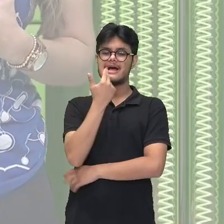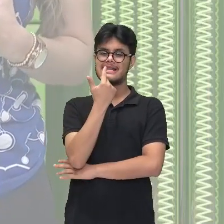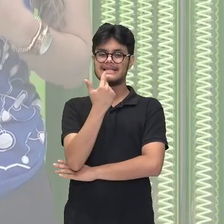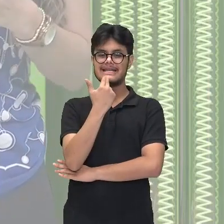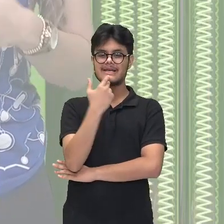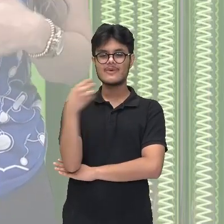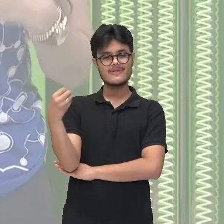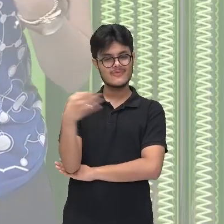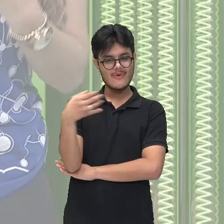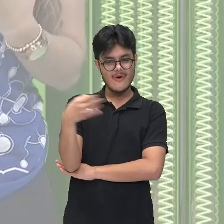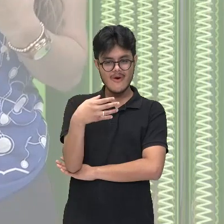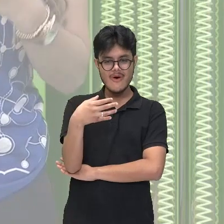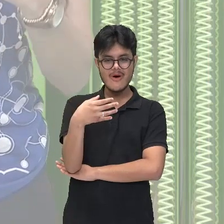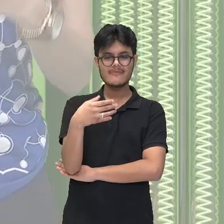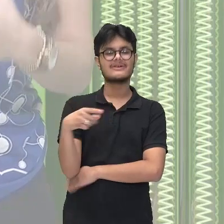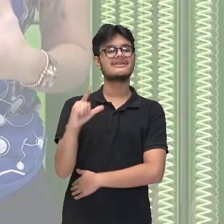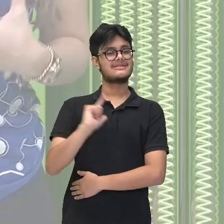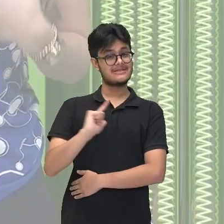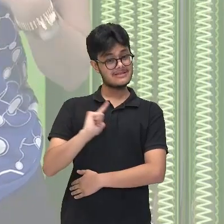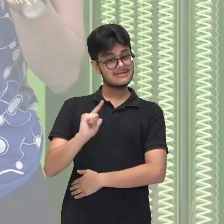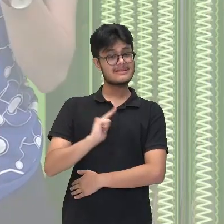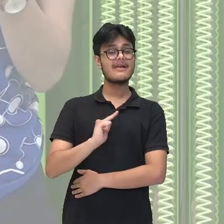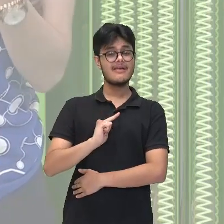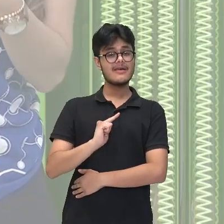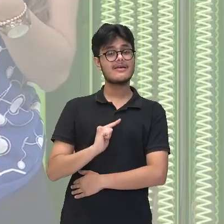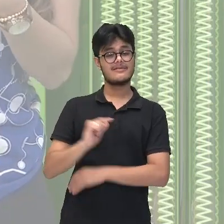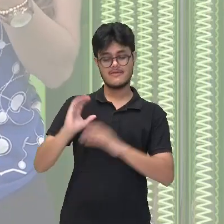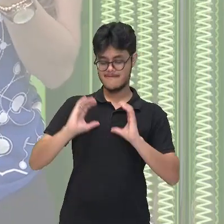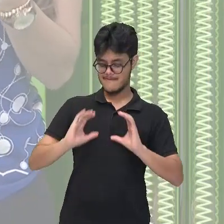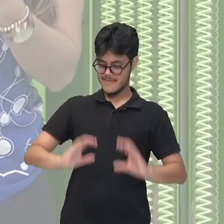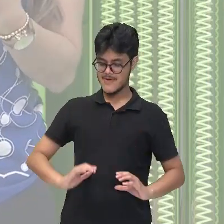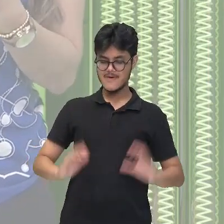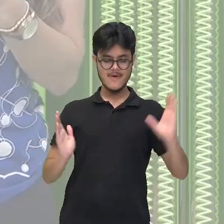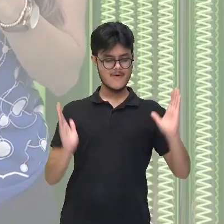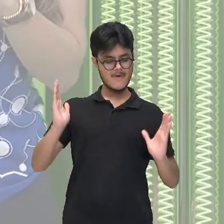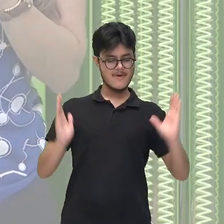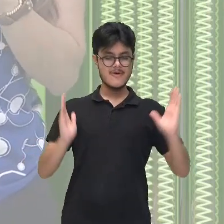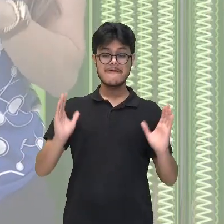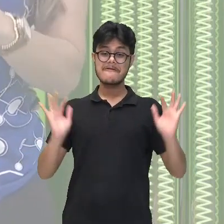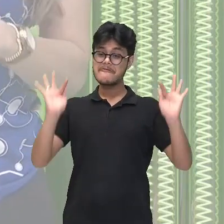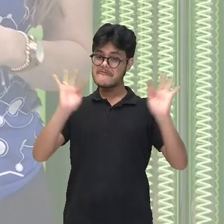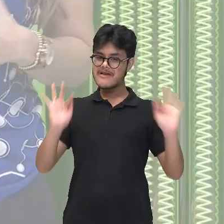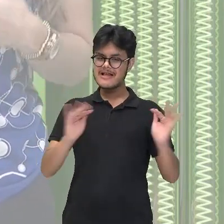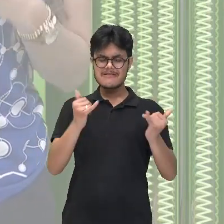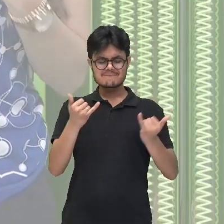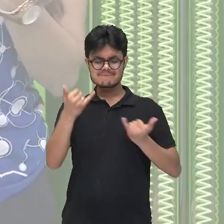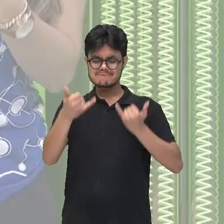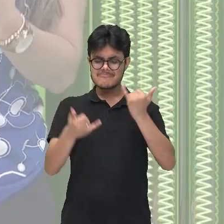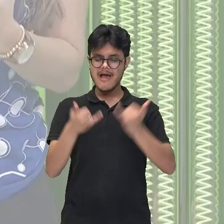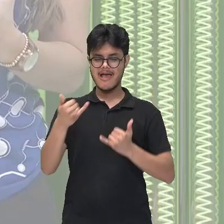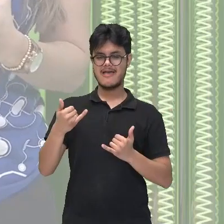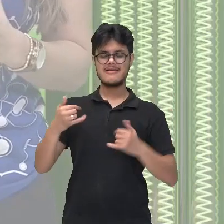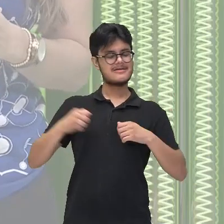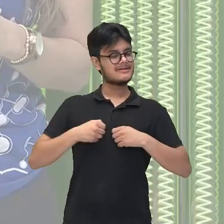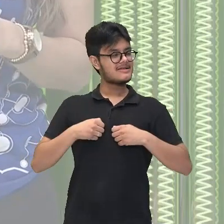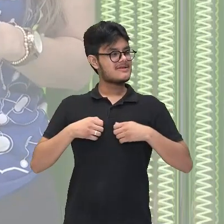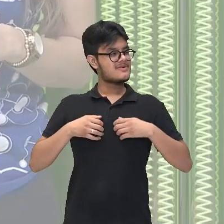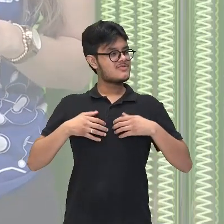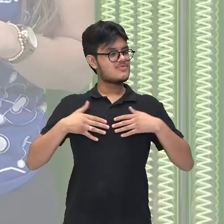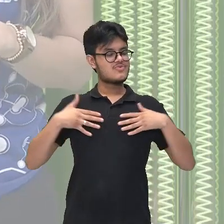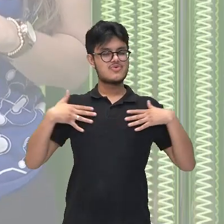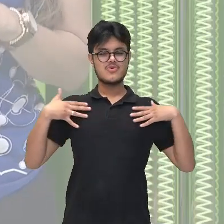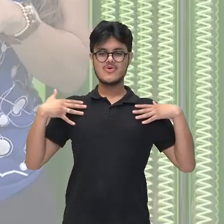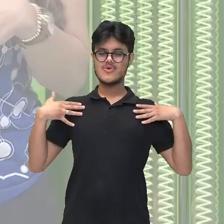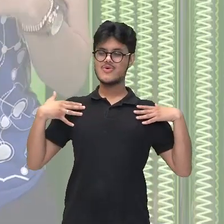aí esses novos hábitos te deixa mais alegre. Esse te deixar mais alegre, te